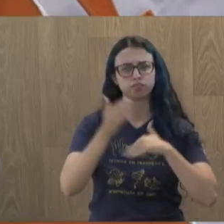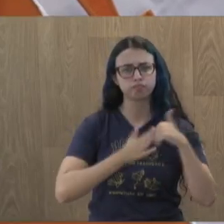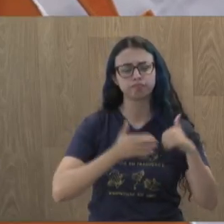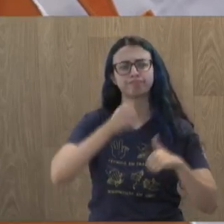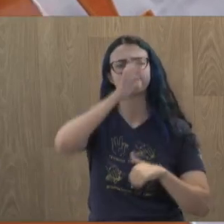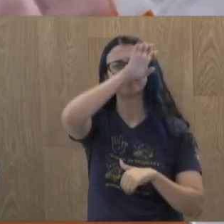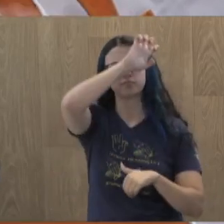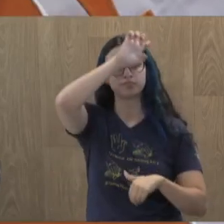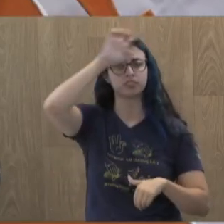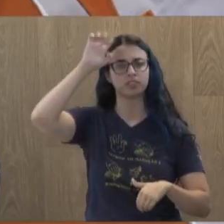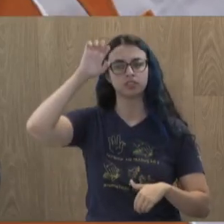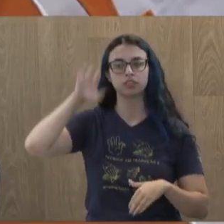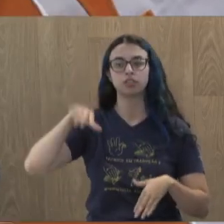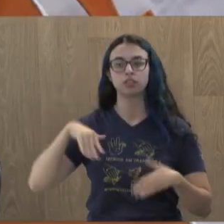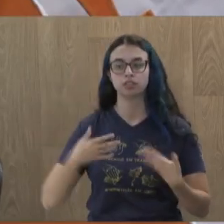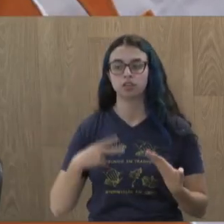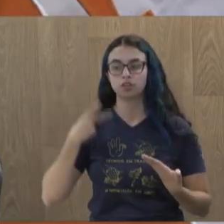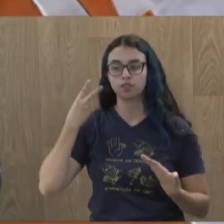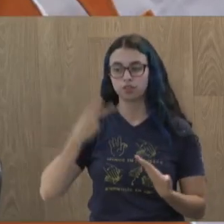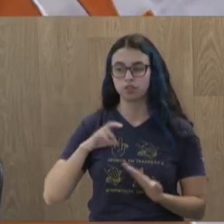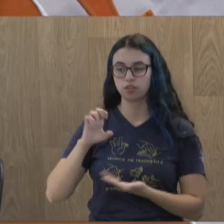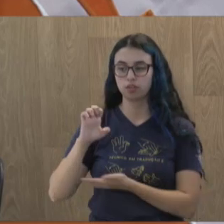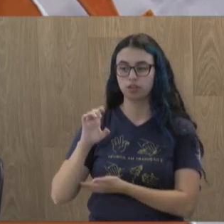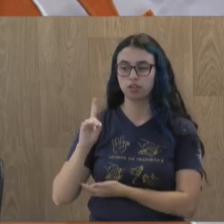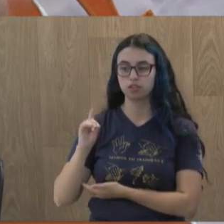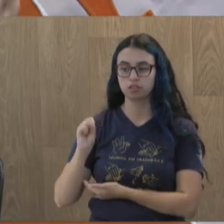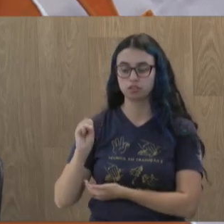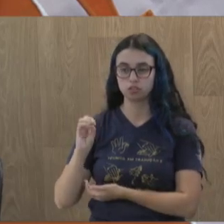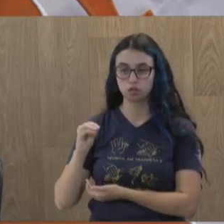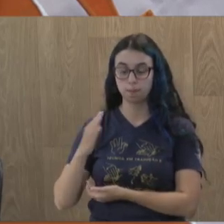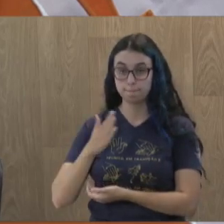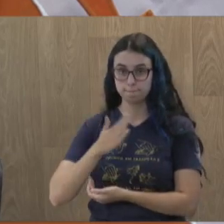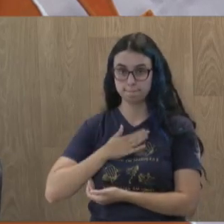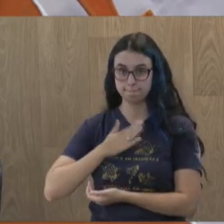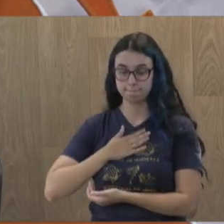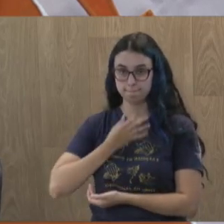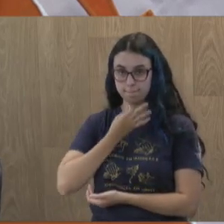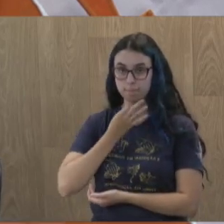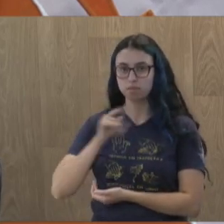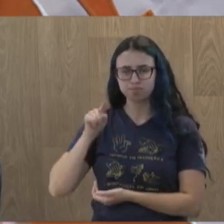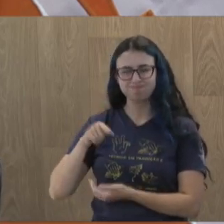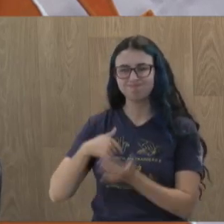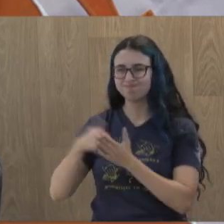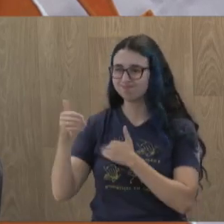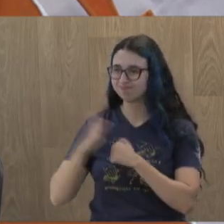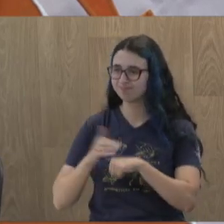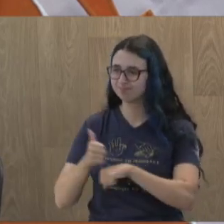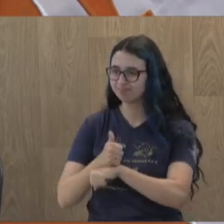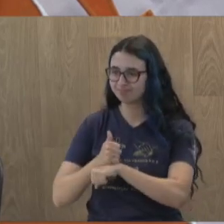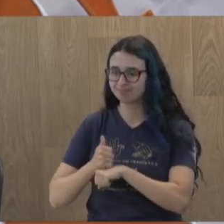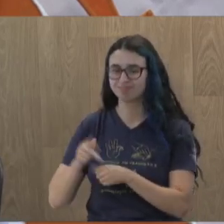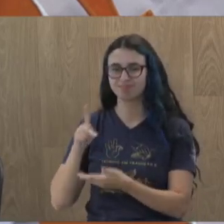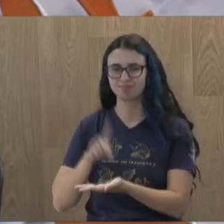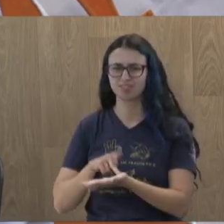Edson, para mim o senhor é um dos mais competentes dessa casa. Eu já te falei isso algumas vezes. E volto a repetir.